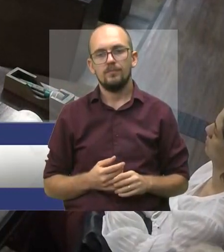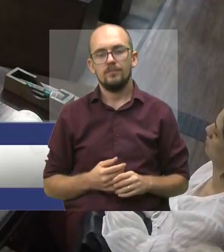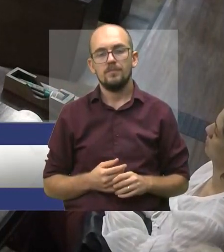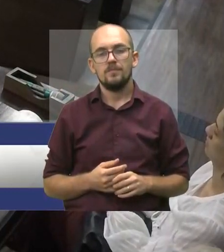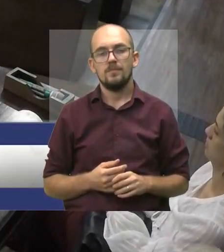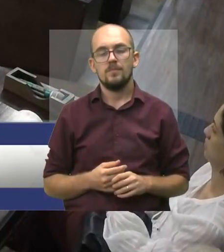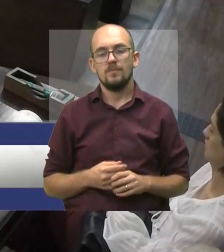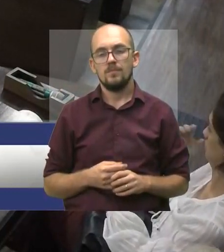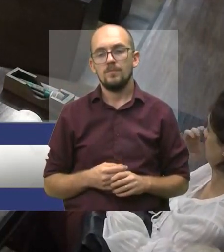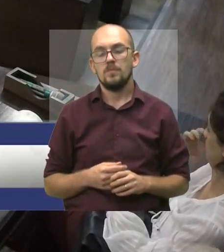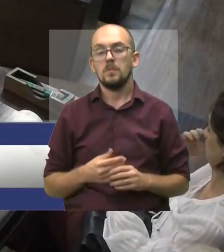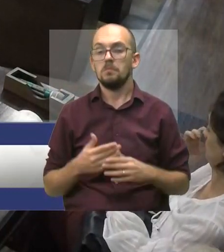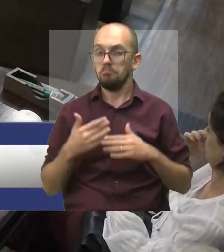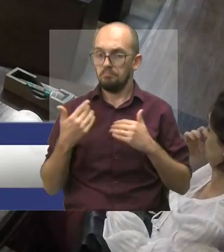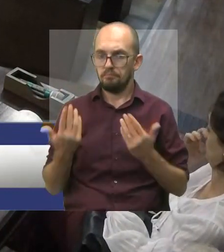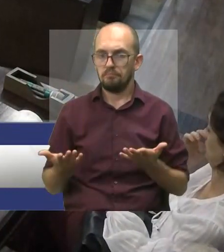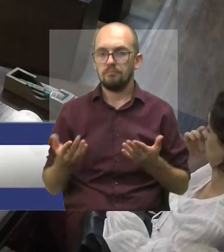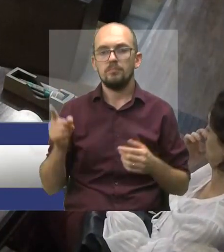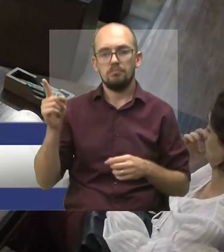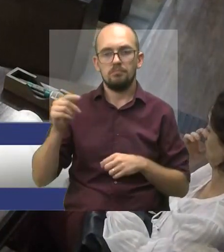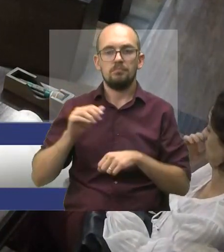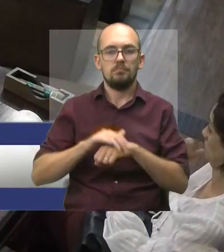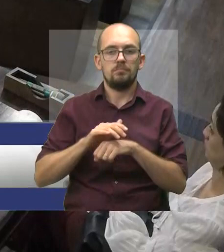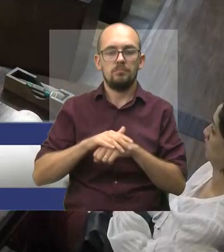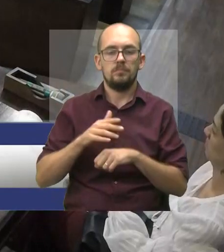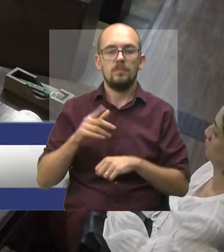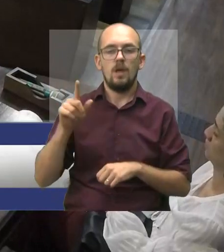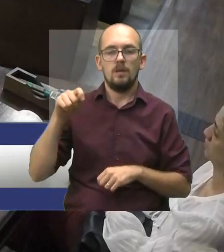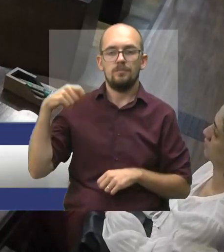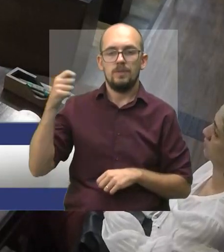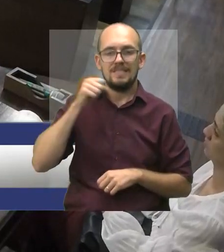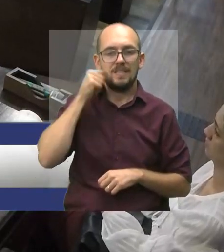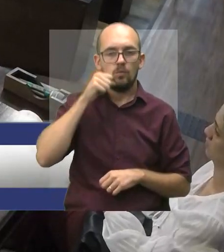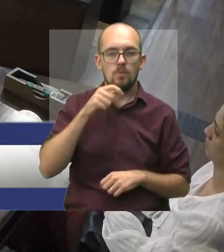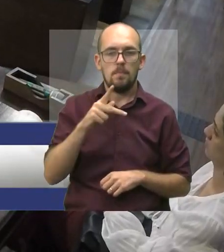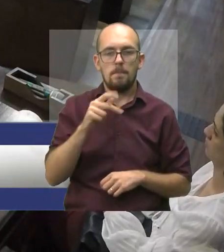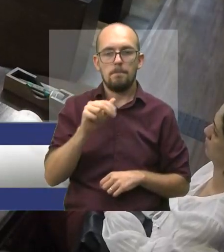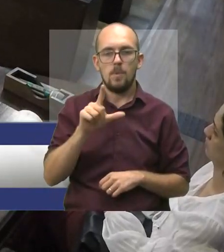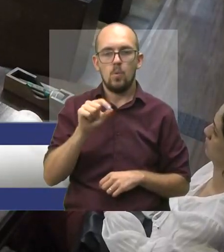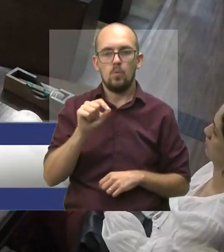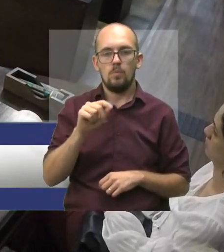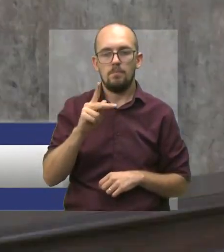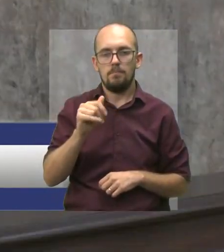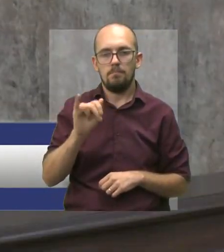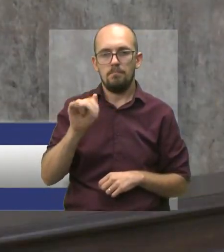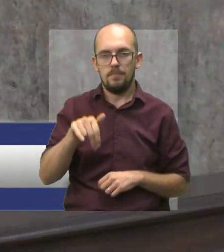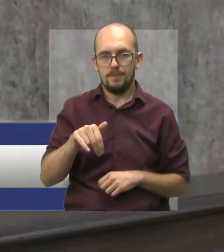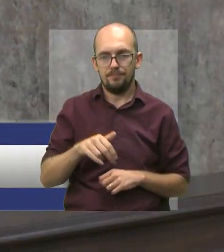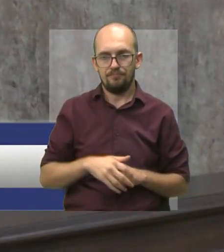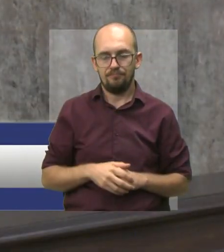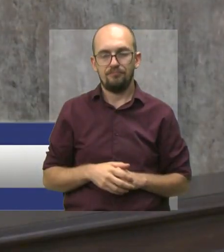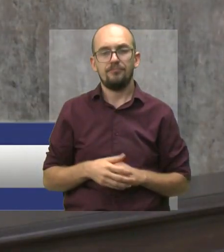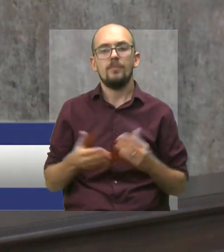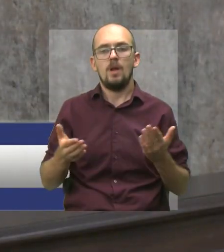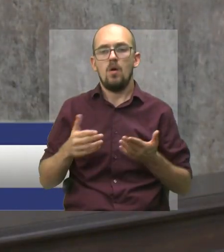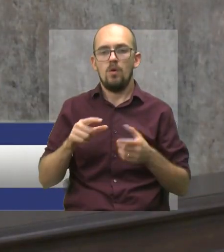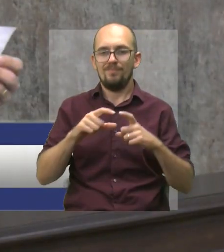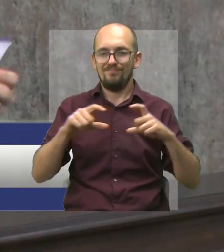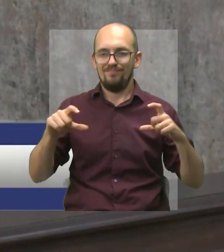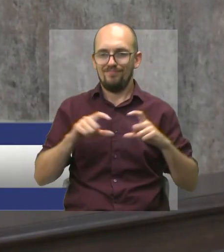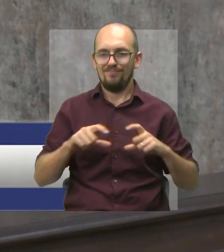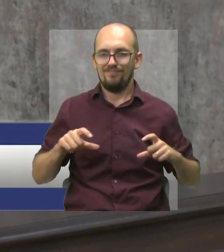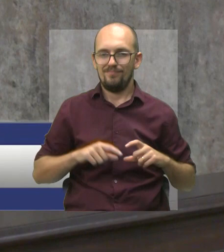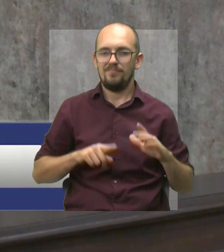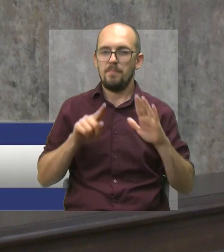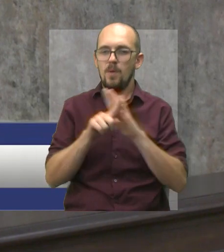Muito bem, essa foi então a palavra do senador da República, Paulo Paim. A gente vai agora para as perguntas que foram encaminhadas aqui